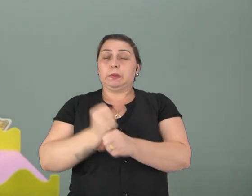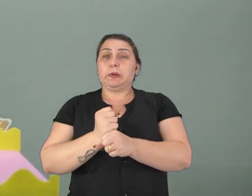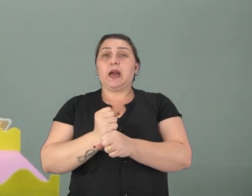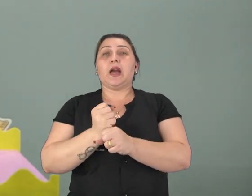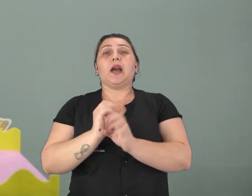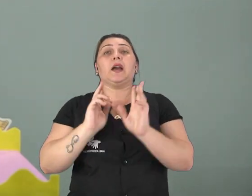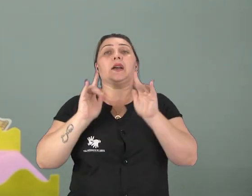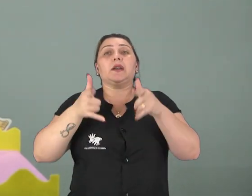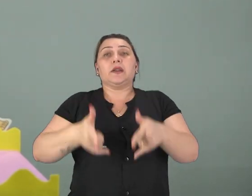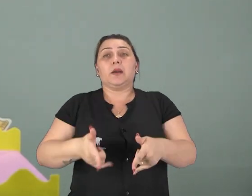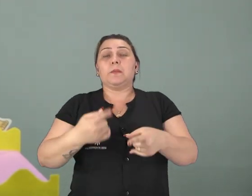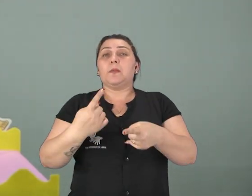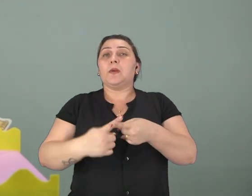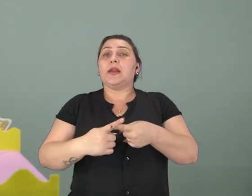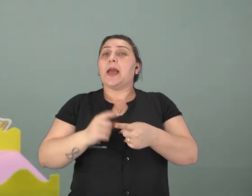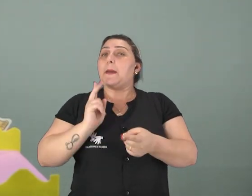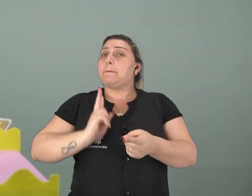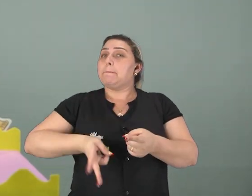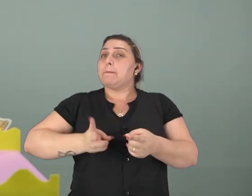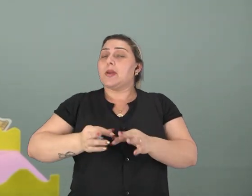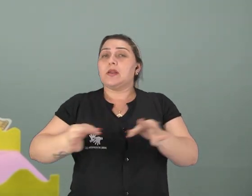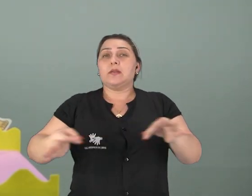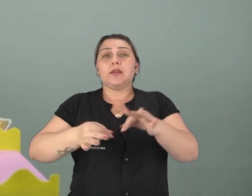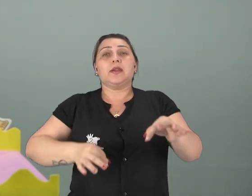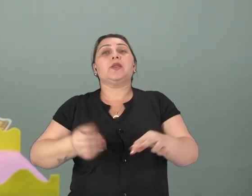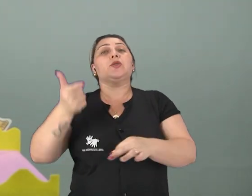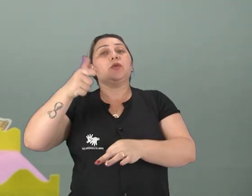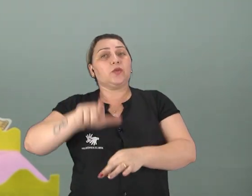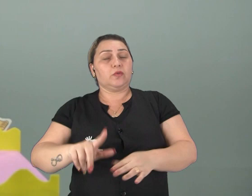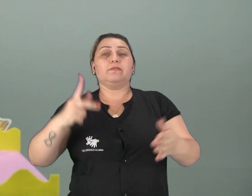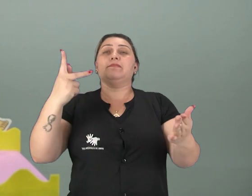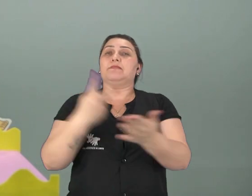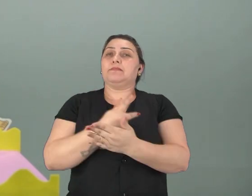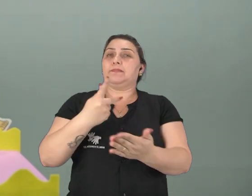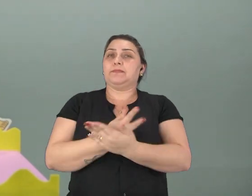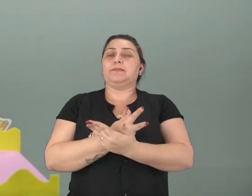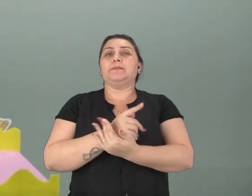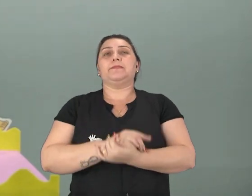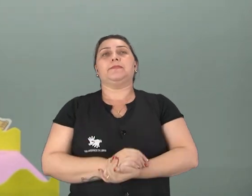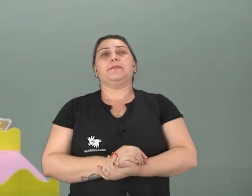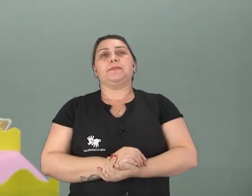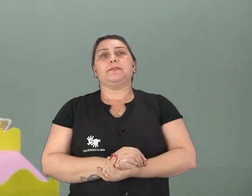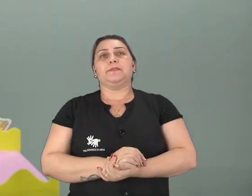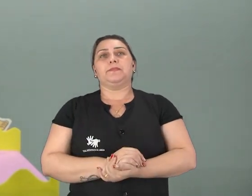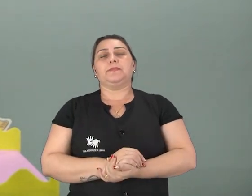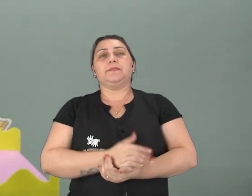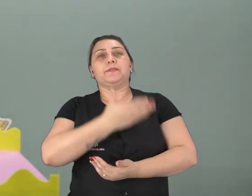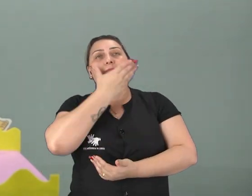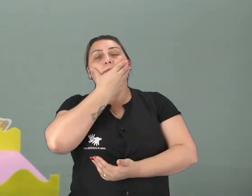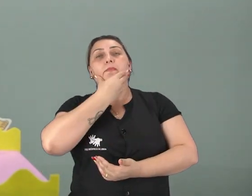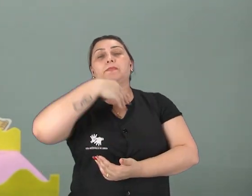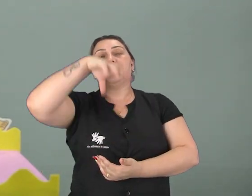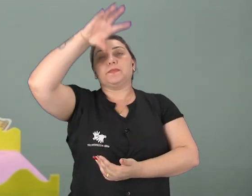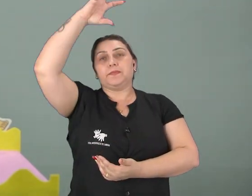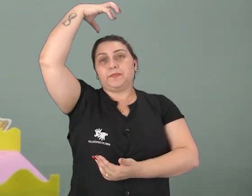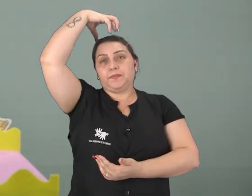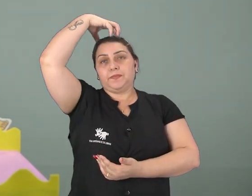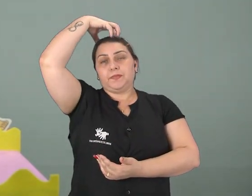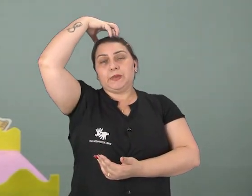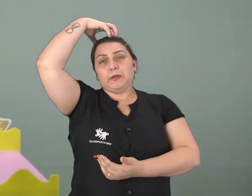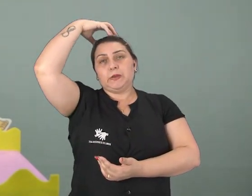Afinal, aquelas eram as mesmas medidas que ele já tinha feito. Então o rei